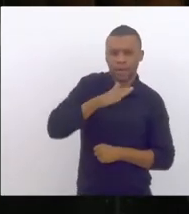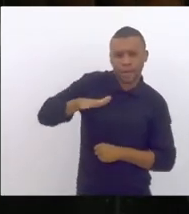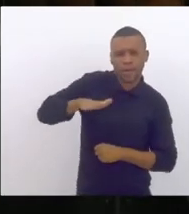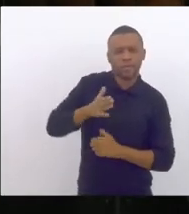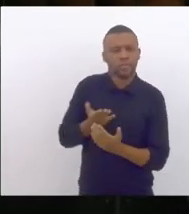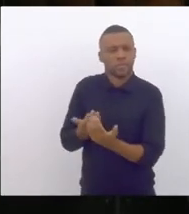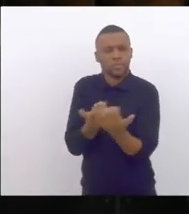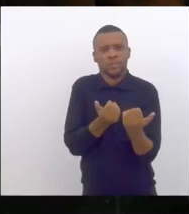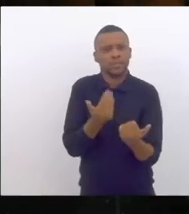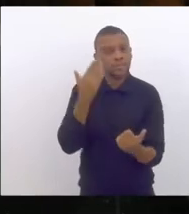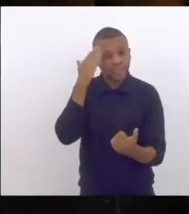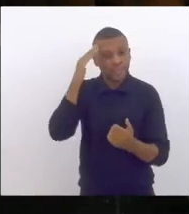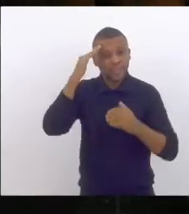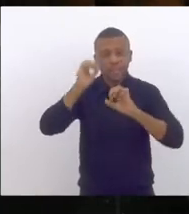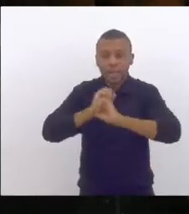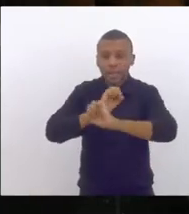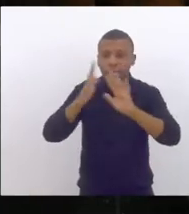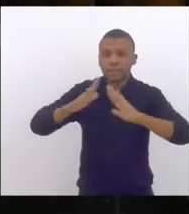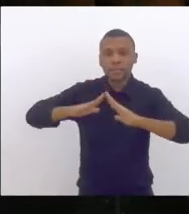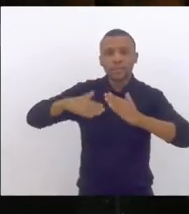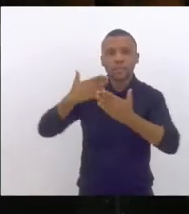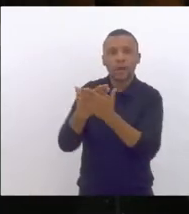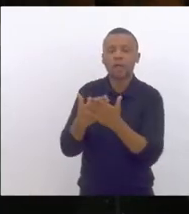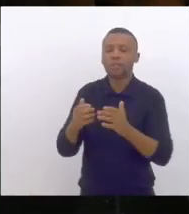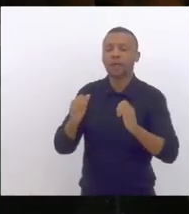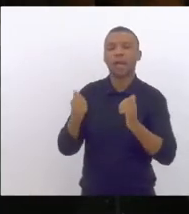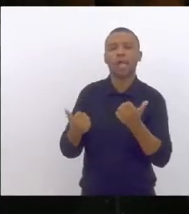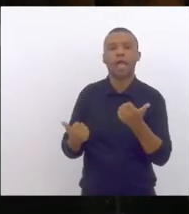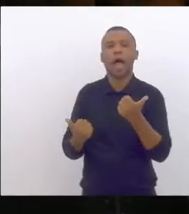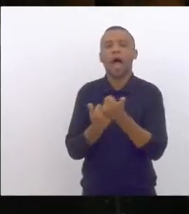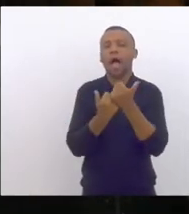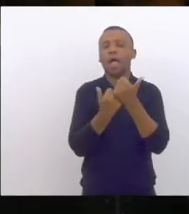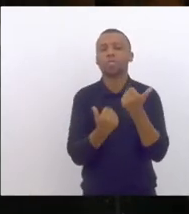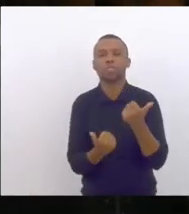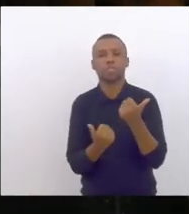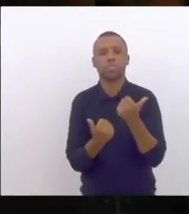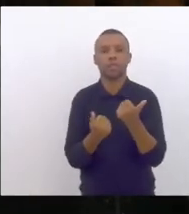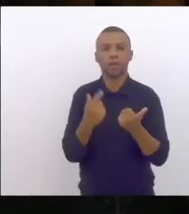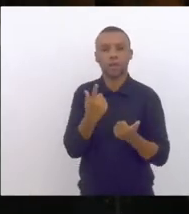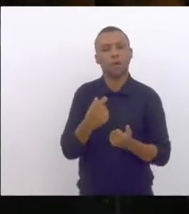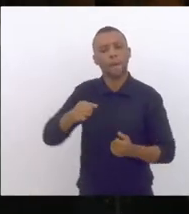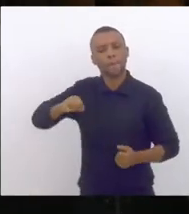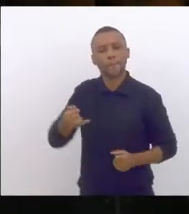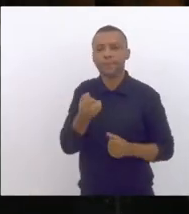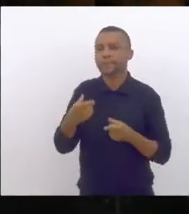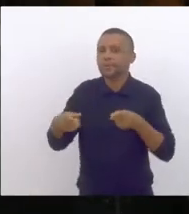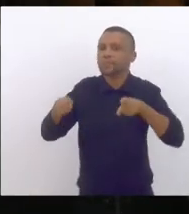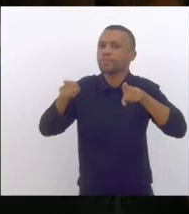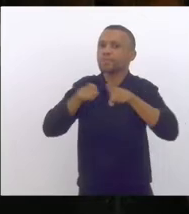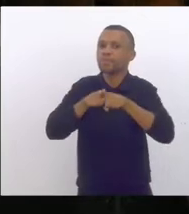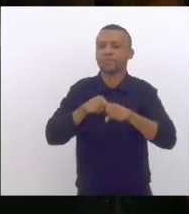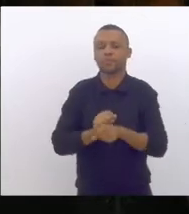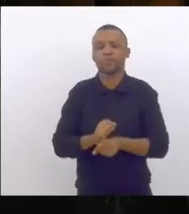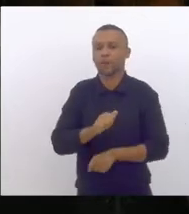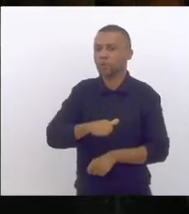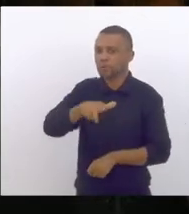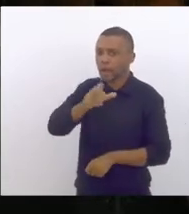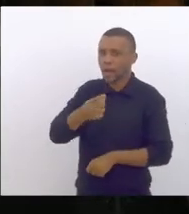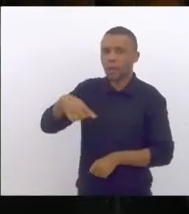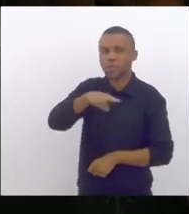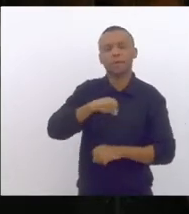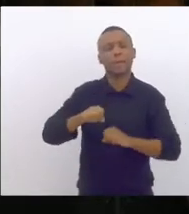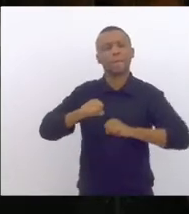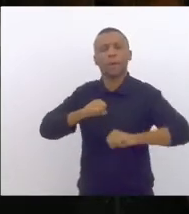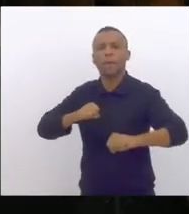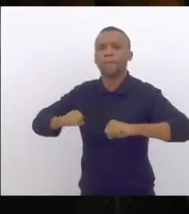de entender que a escola não vai ficar desamparada e aqui eu reitero os próprios alunos têm se mobilizado